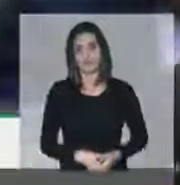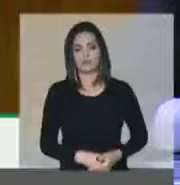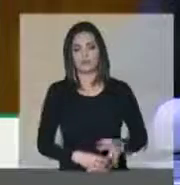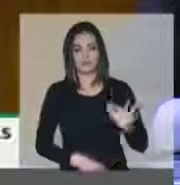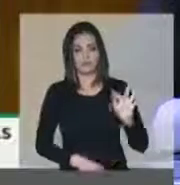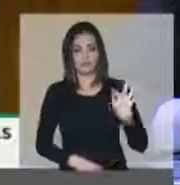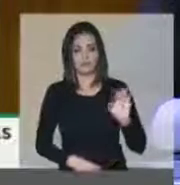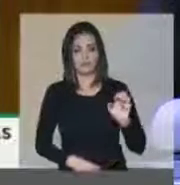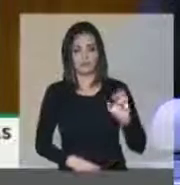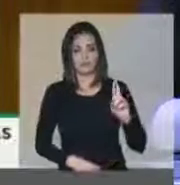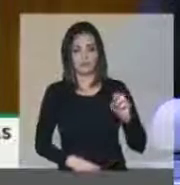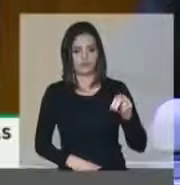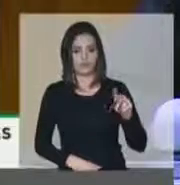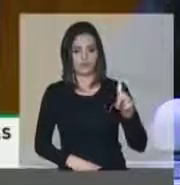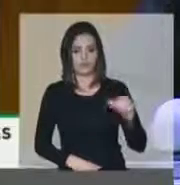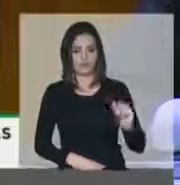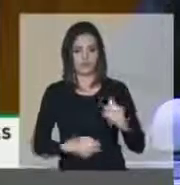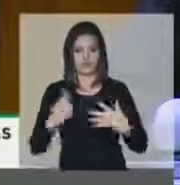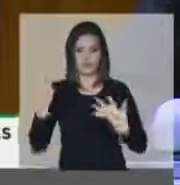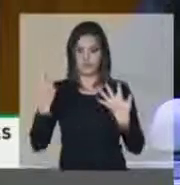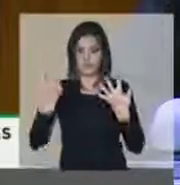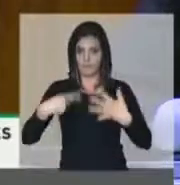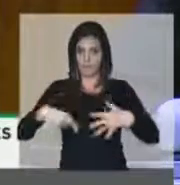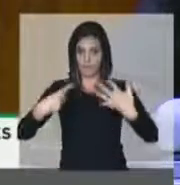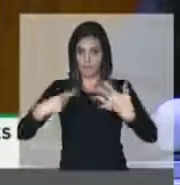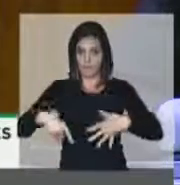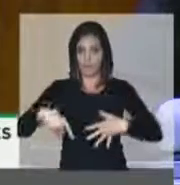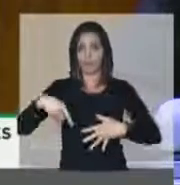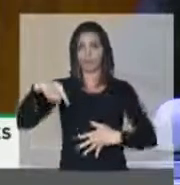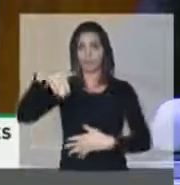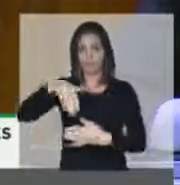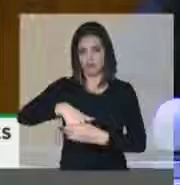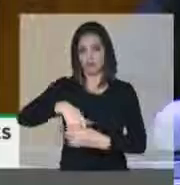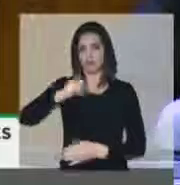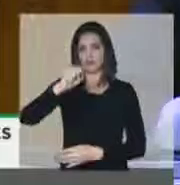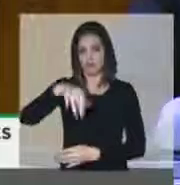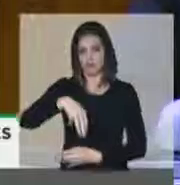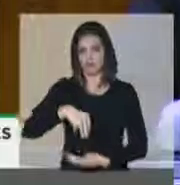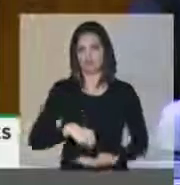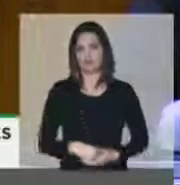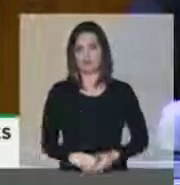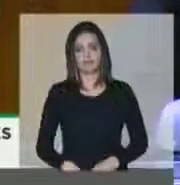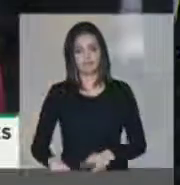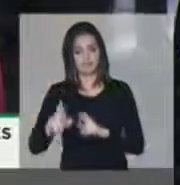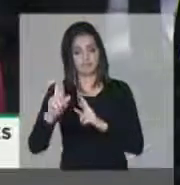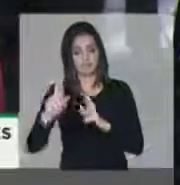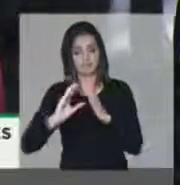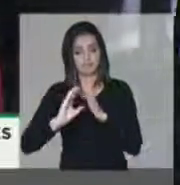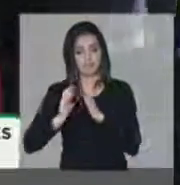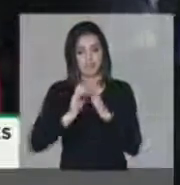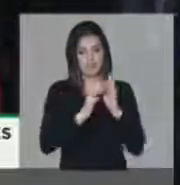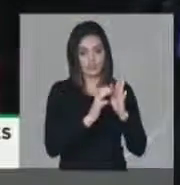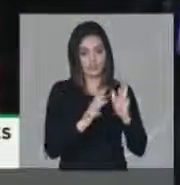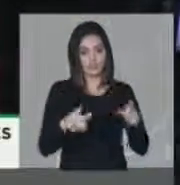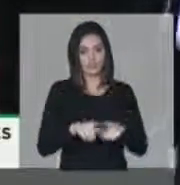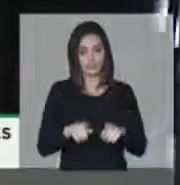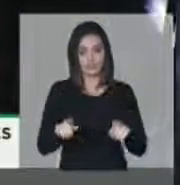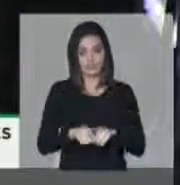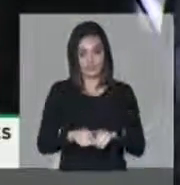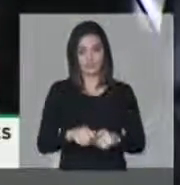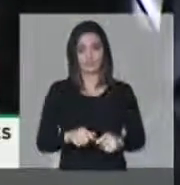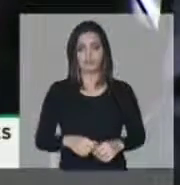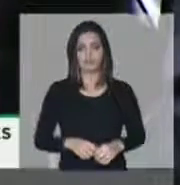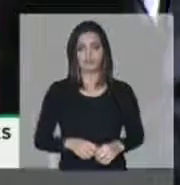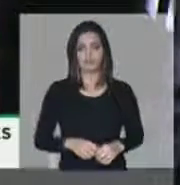Deputada Fernanda. O pessoal orienta sim também, presidente Soraya, e espero que os outros partidos se